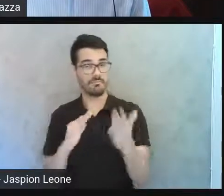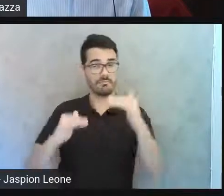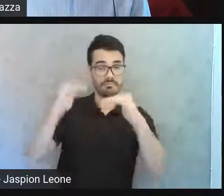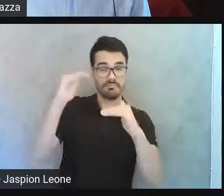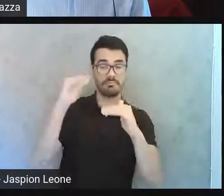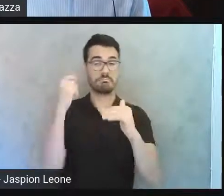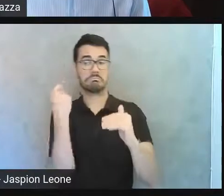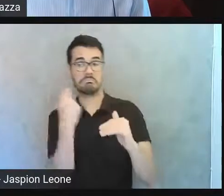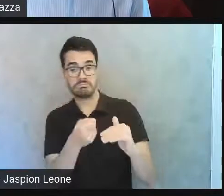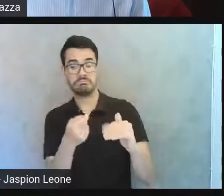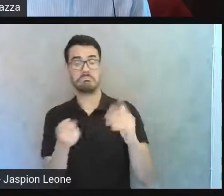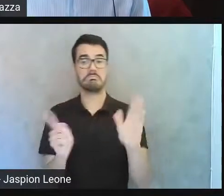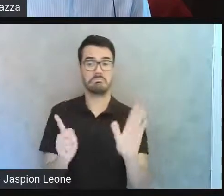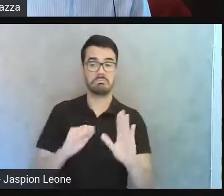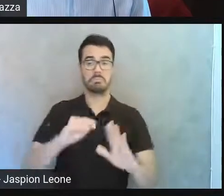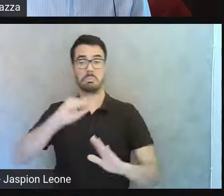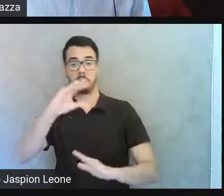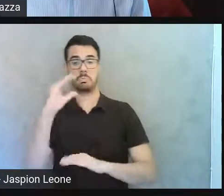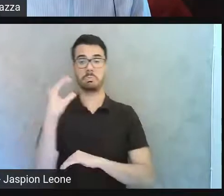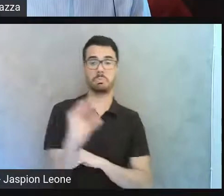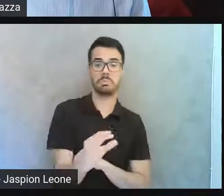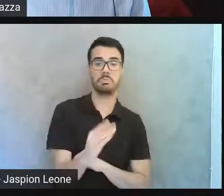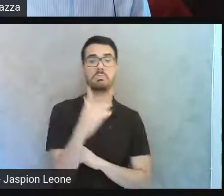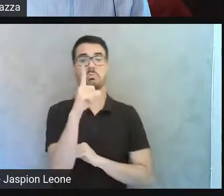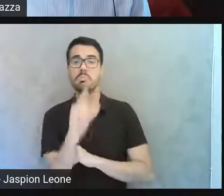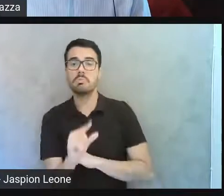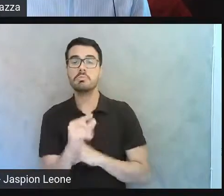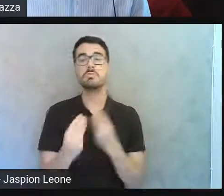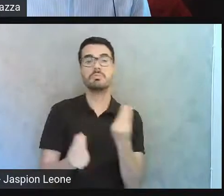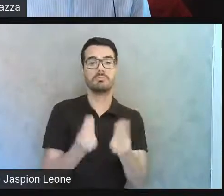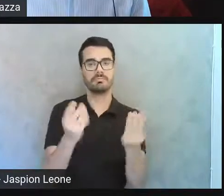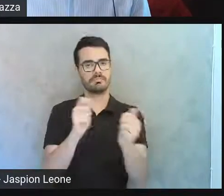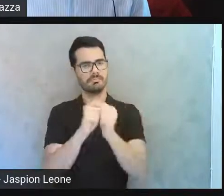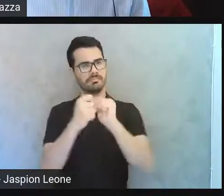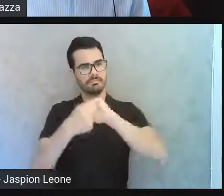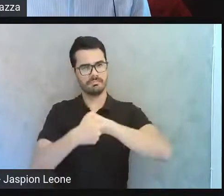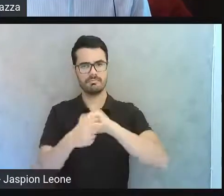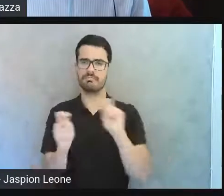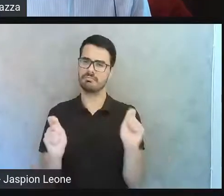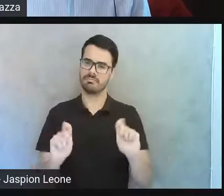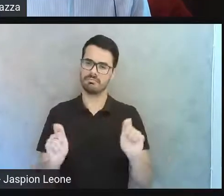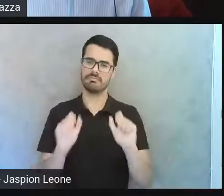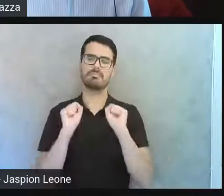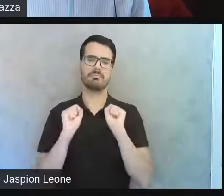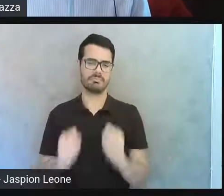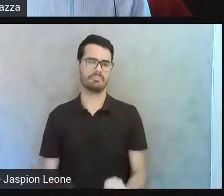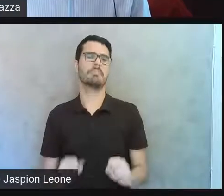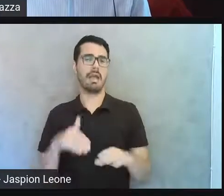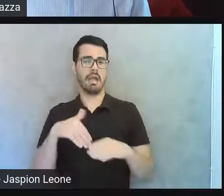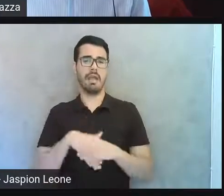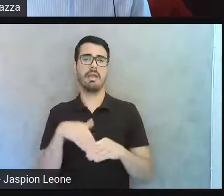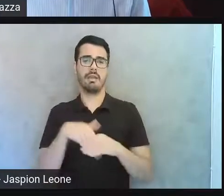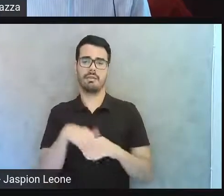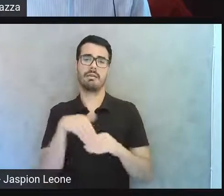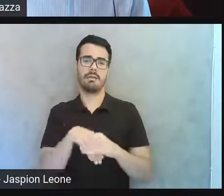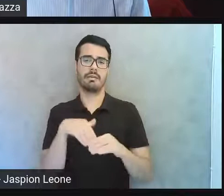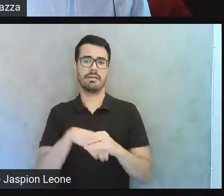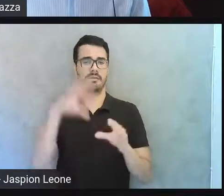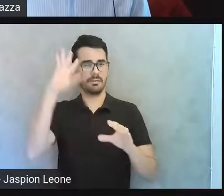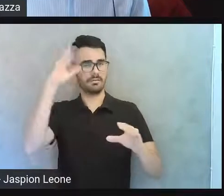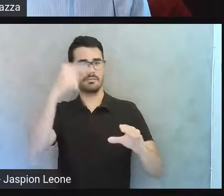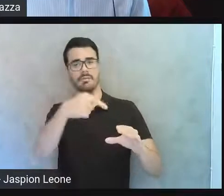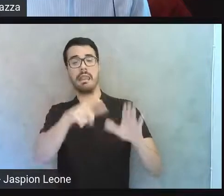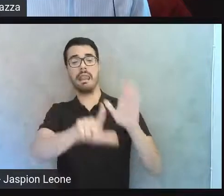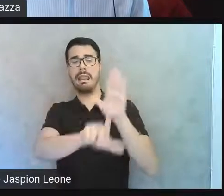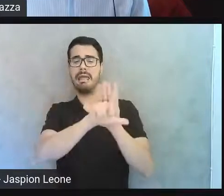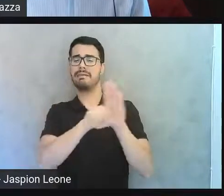aporte, ou se pode diminuir, né? Isso pode ser ajustado até a cada eleição, no limite. A própria legislação